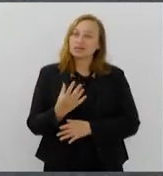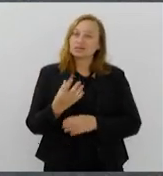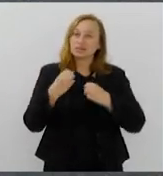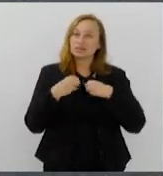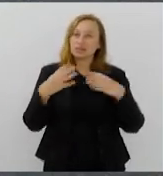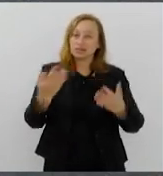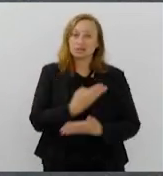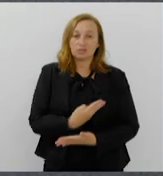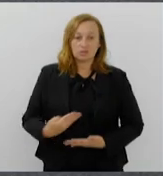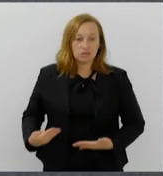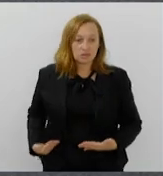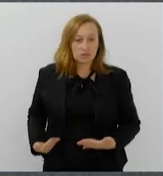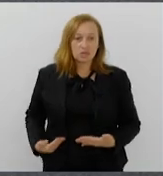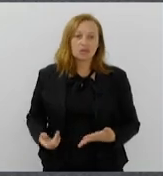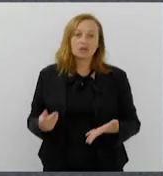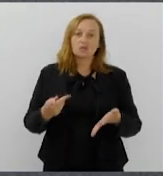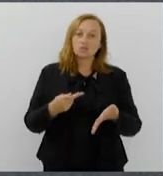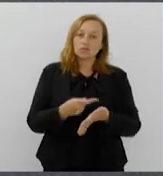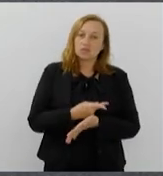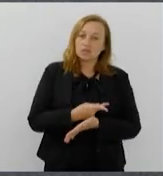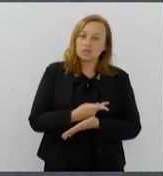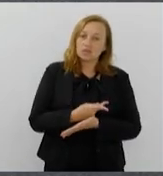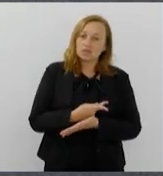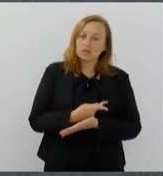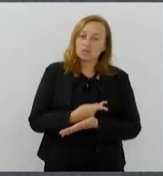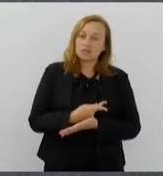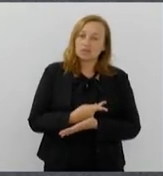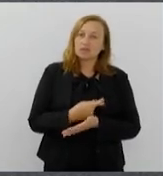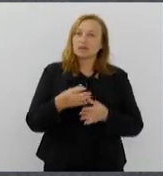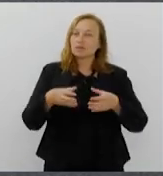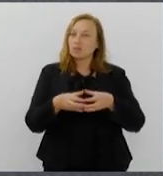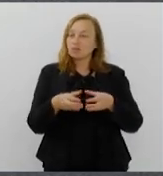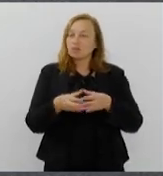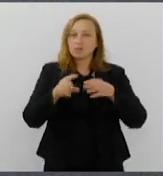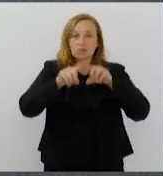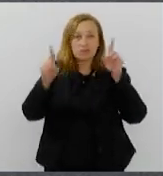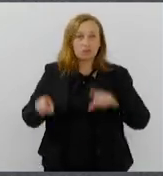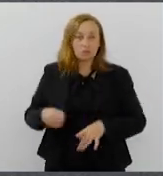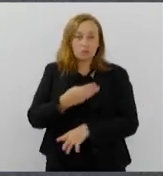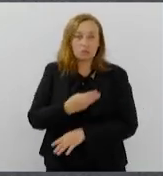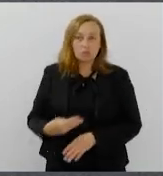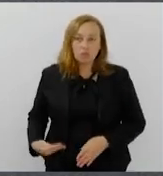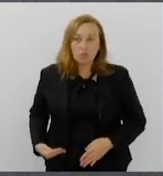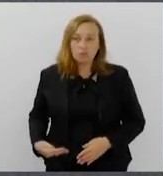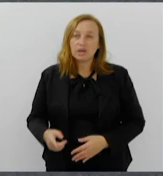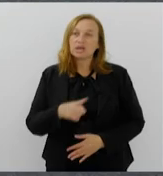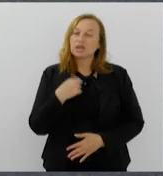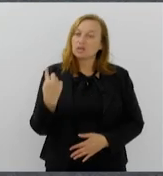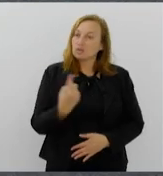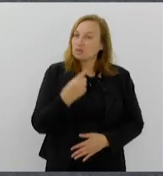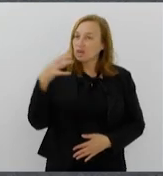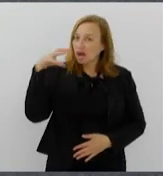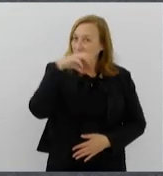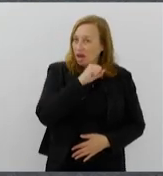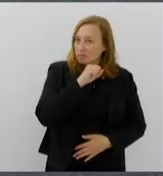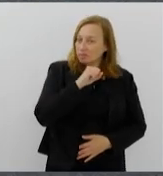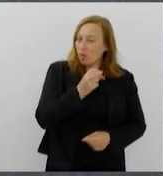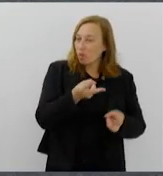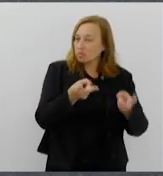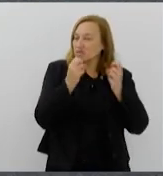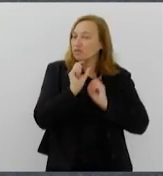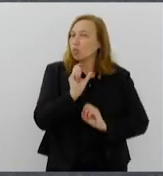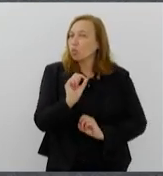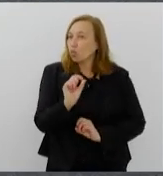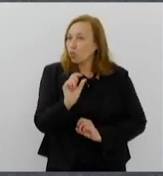audiências públicas ocorridas na Comissão de Servidores Públicos e nós imediatamente detectamos